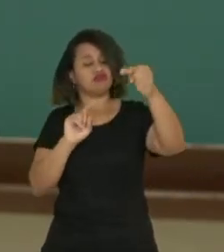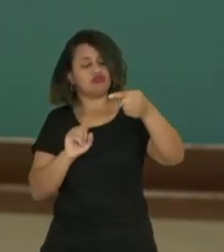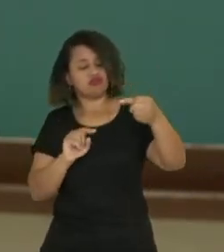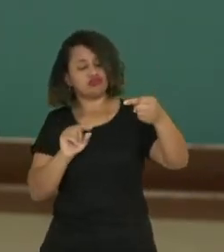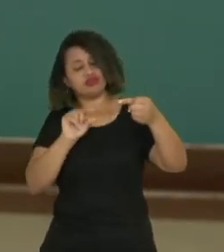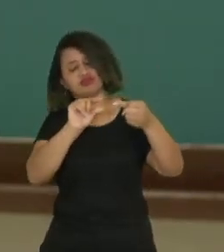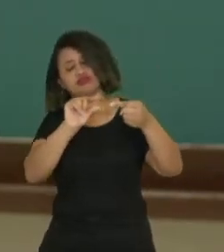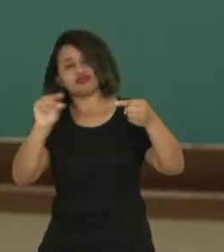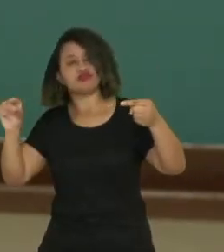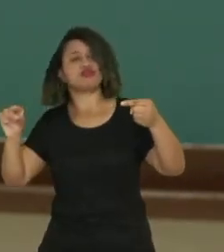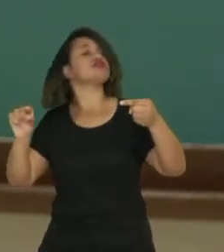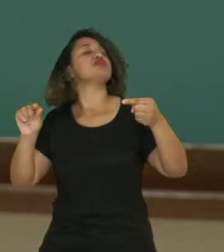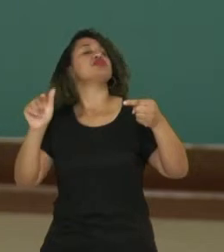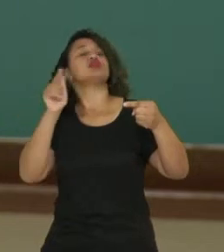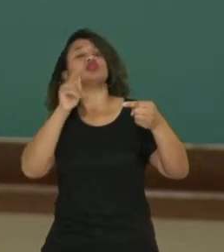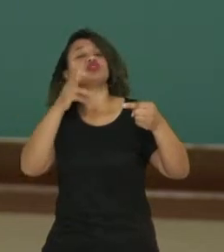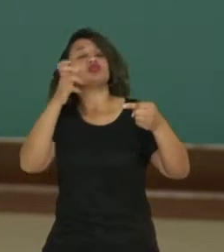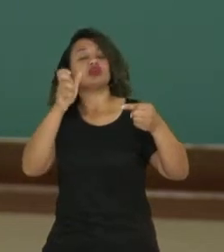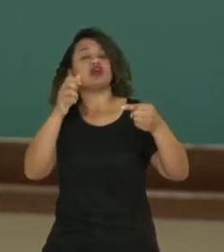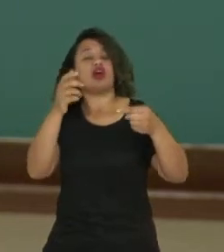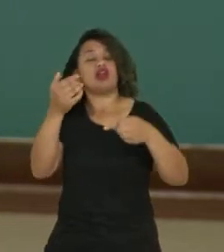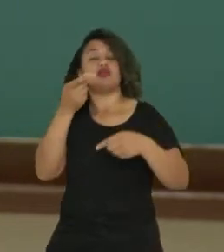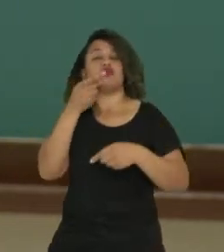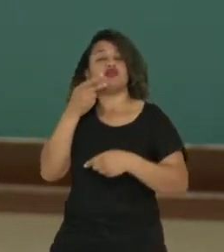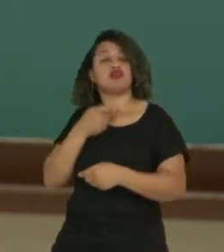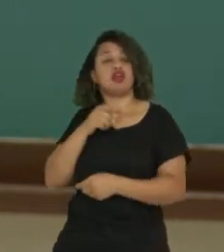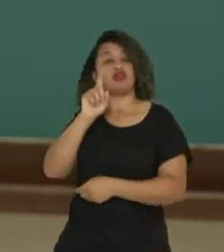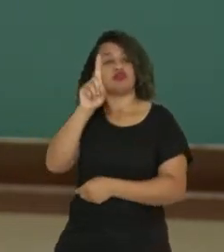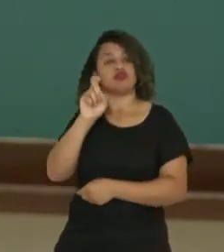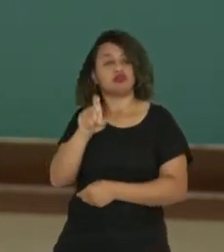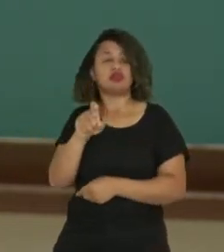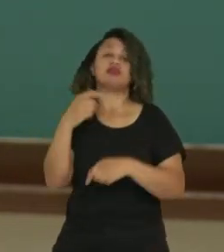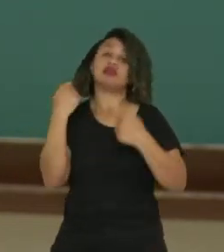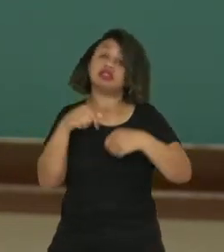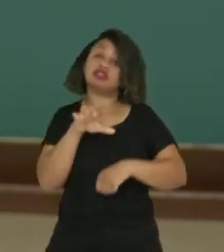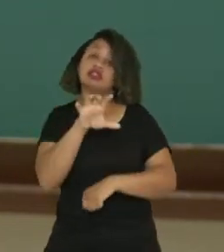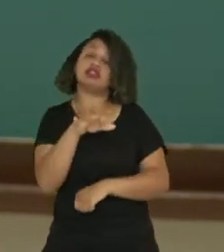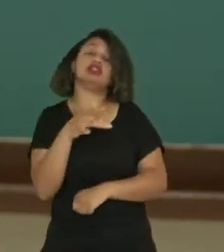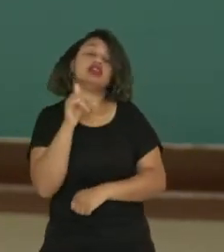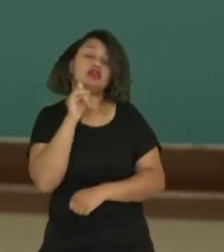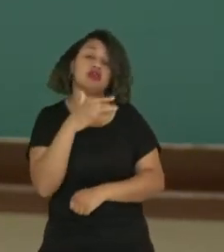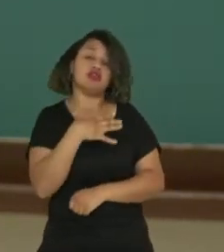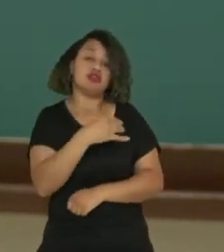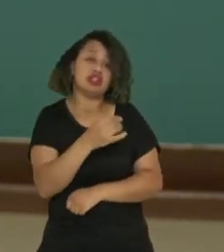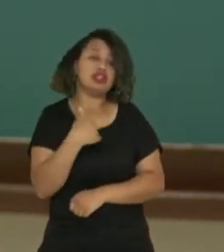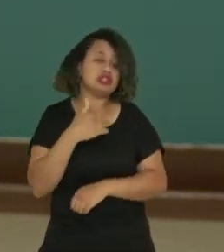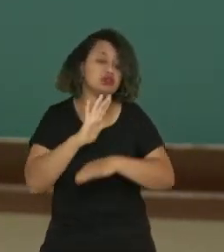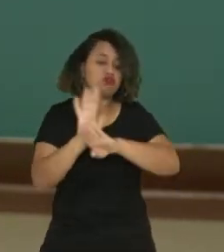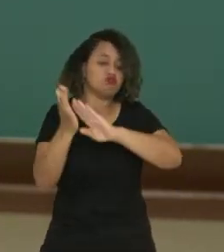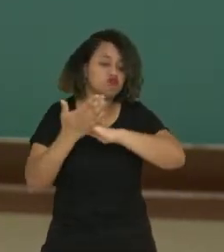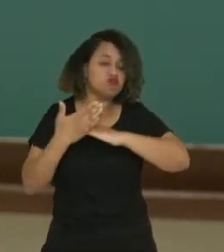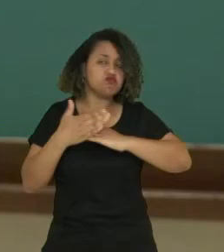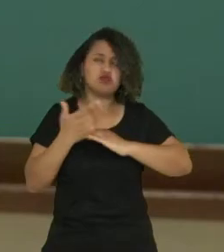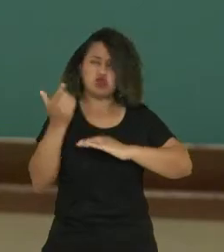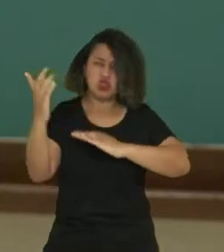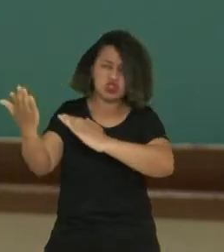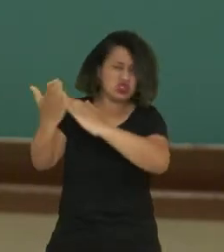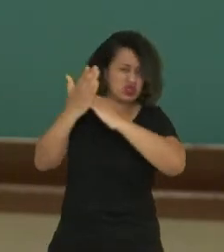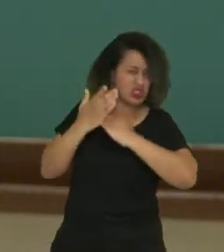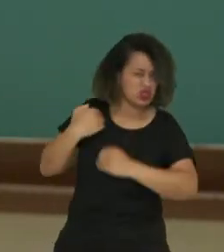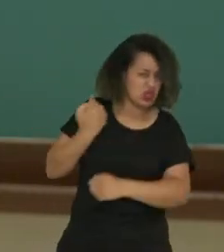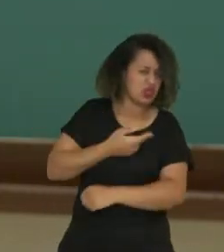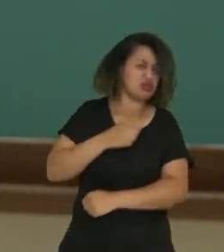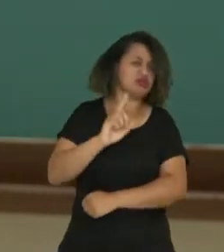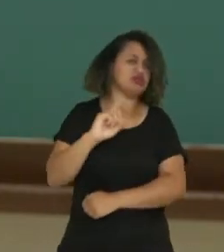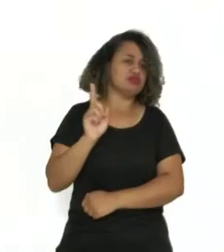O que eu noto aqui? Ó? Tem que ser assim, minha filha, se a gente mesmo não se ajudar, os outros aqui não vão. E